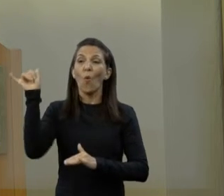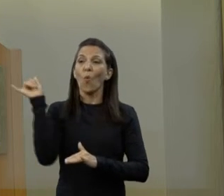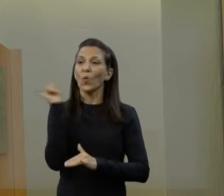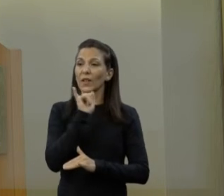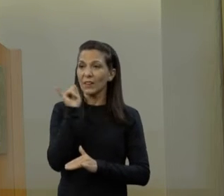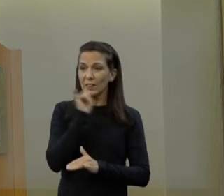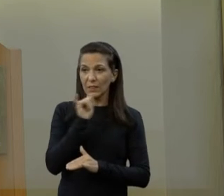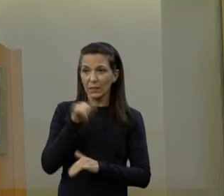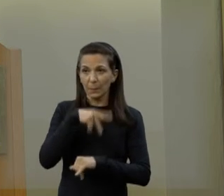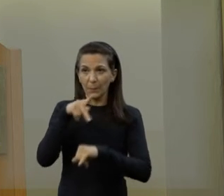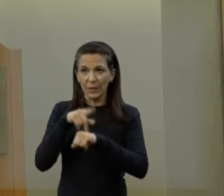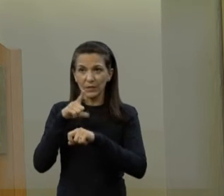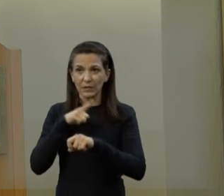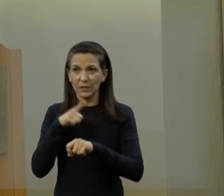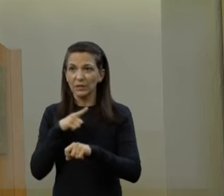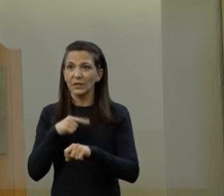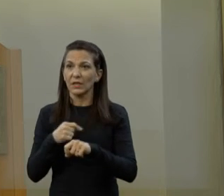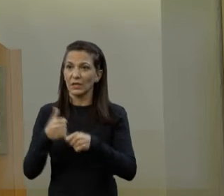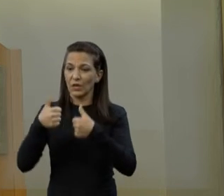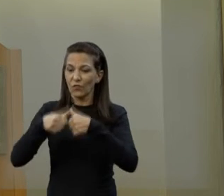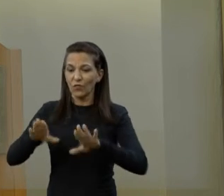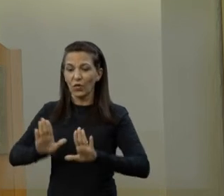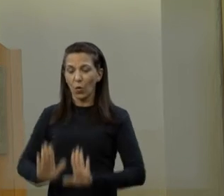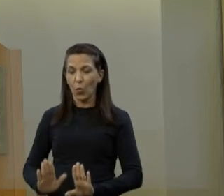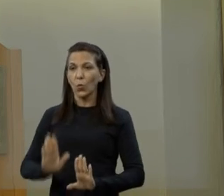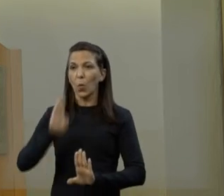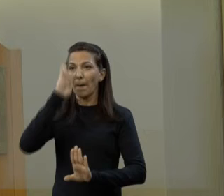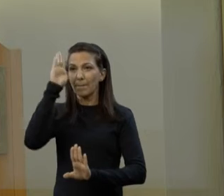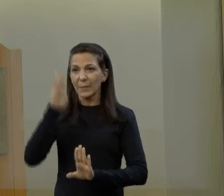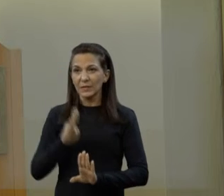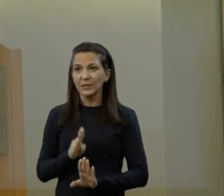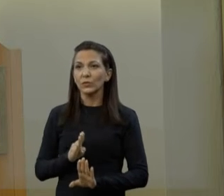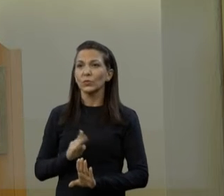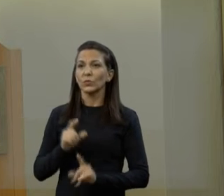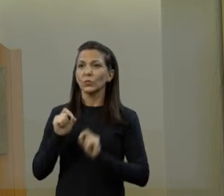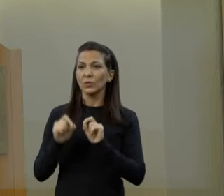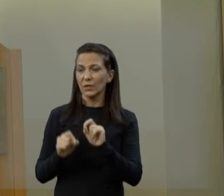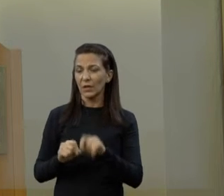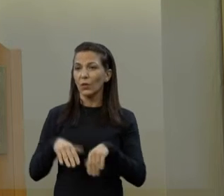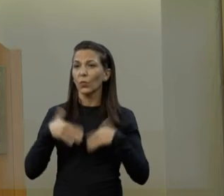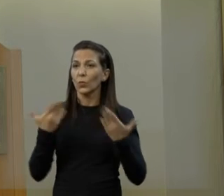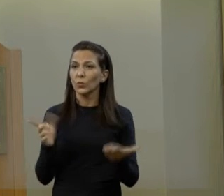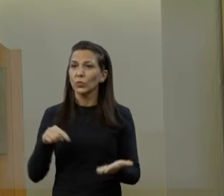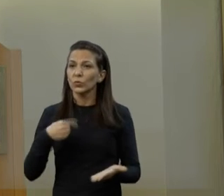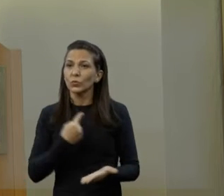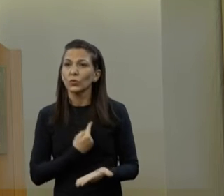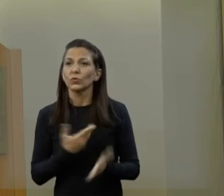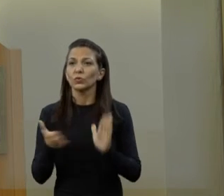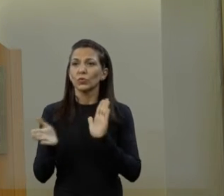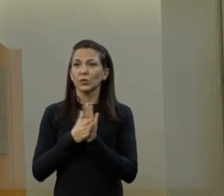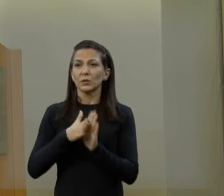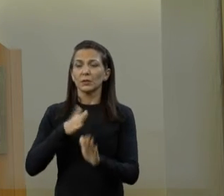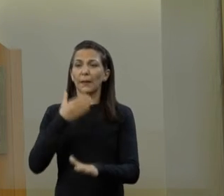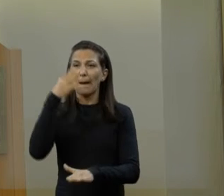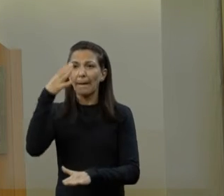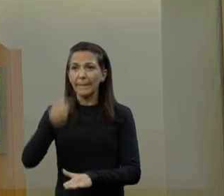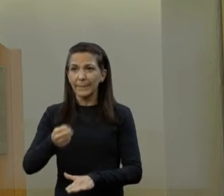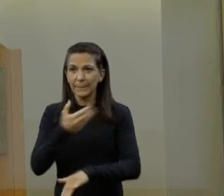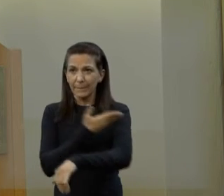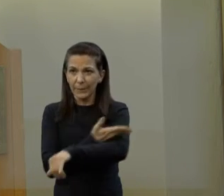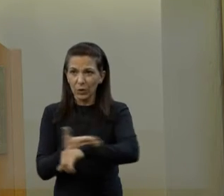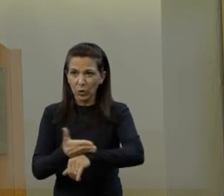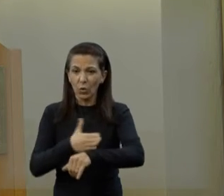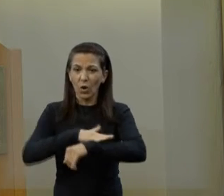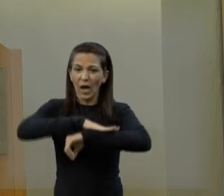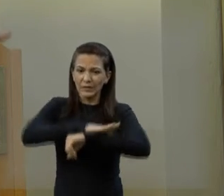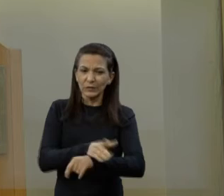que aqui se deram os seus pés e aí quando a gente se coloca como brancos Aliados na luta